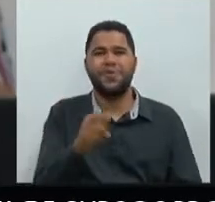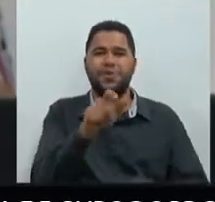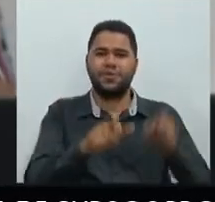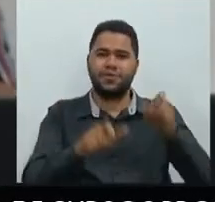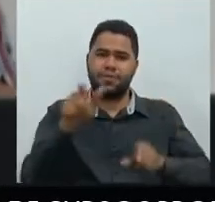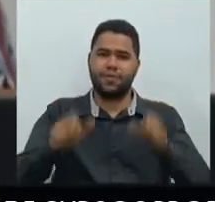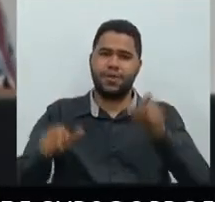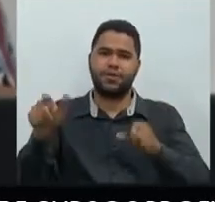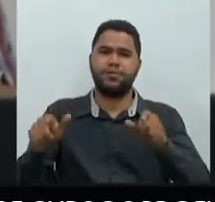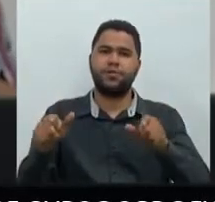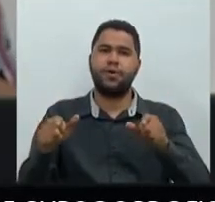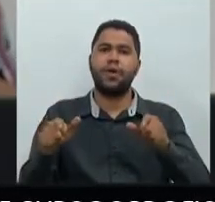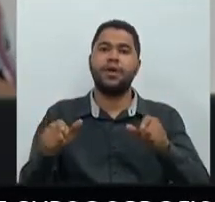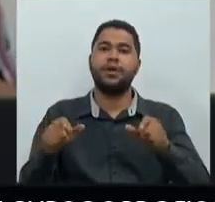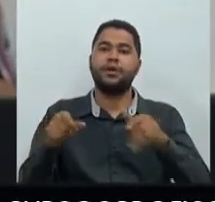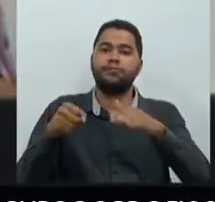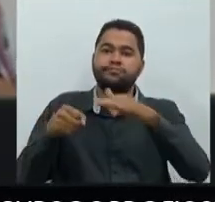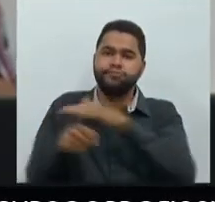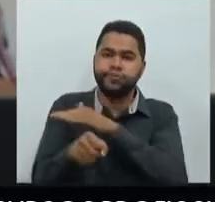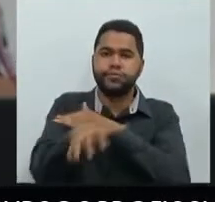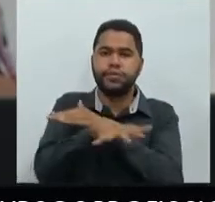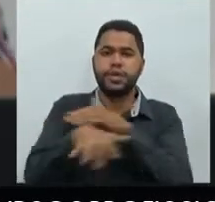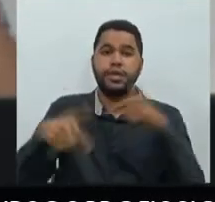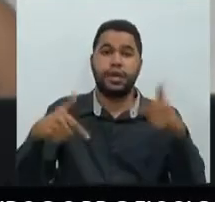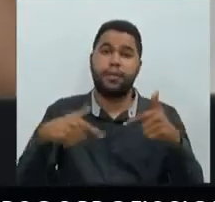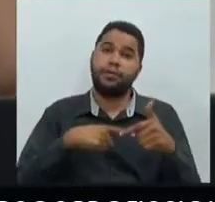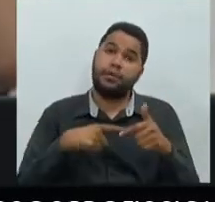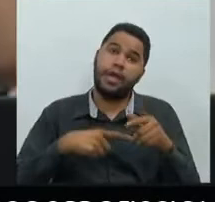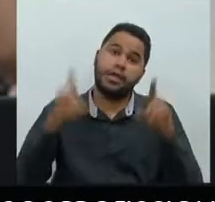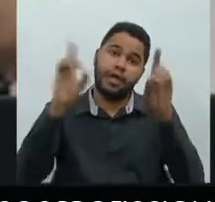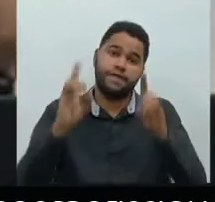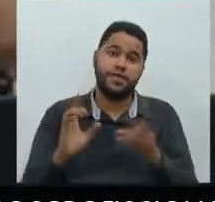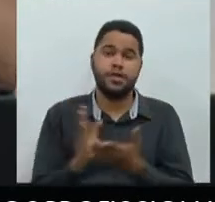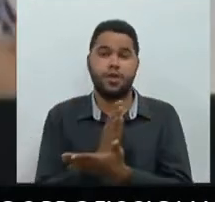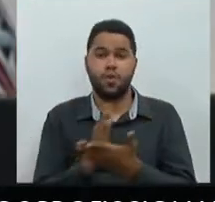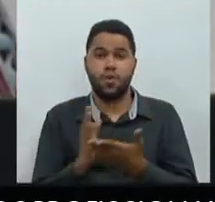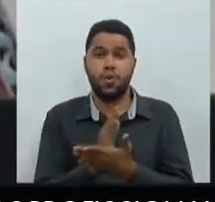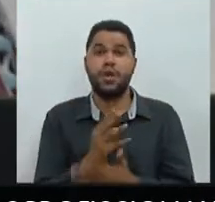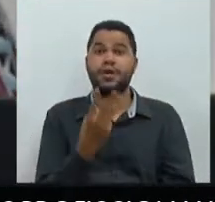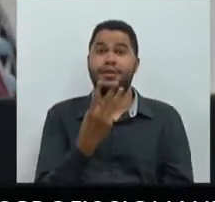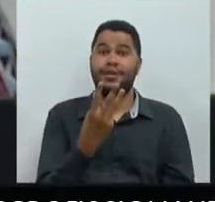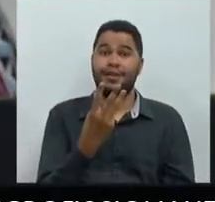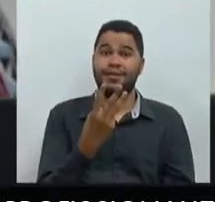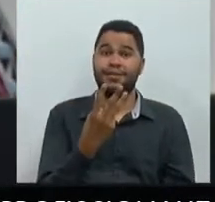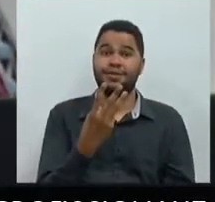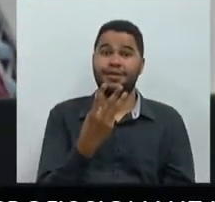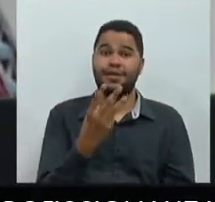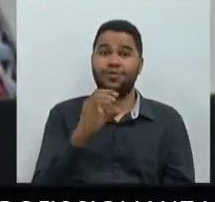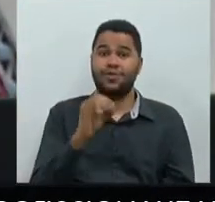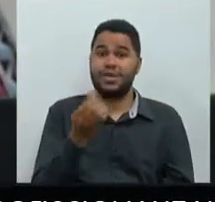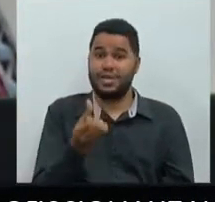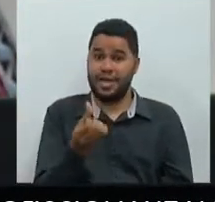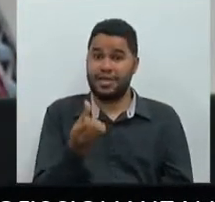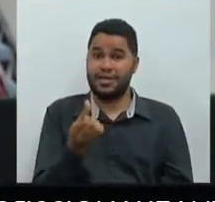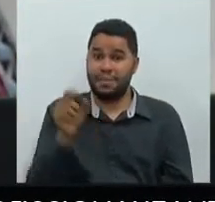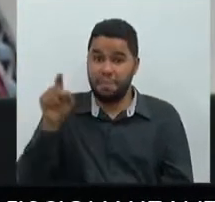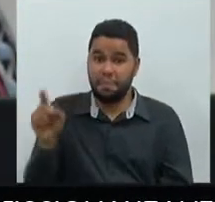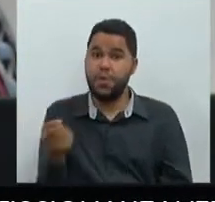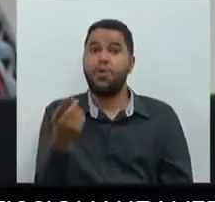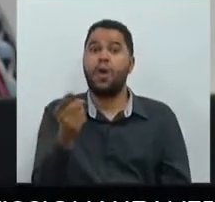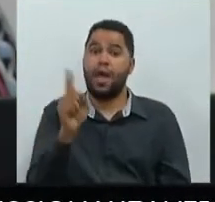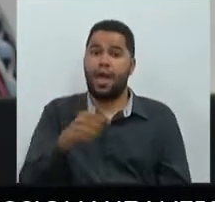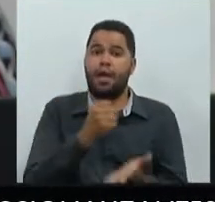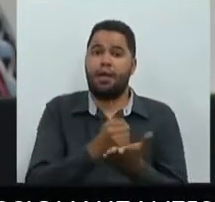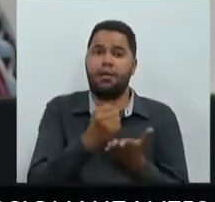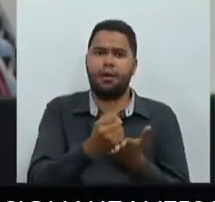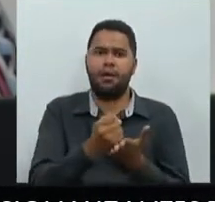no mercado de trabalho que têm alguma deficiência, sendo que 306 mil são vínculos formais. Ou seja, isso